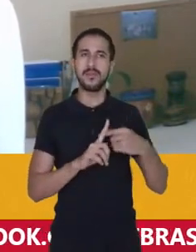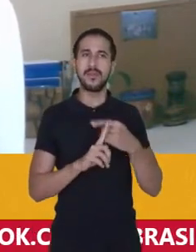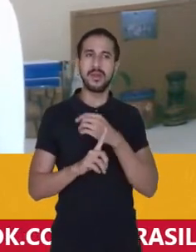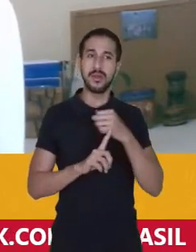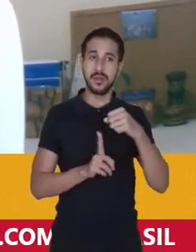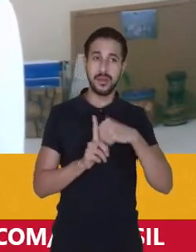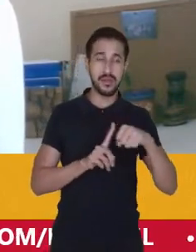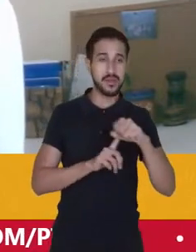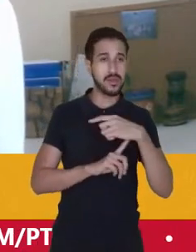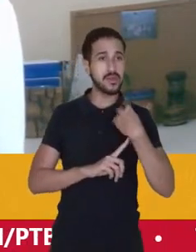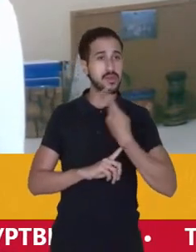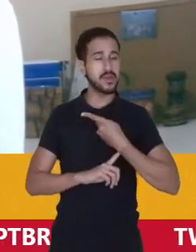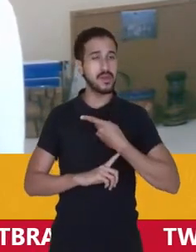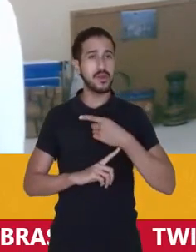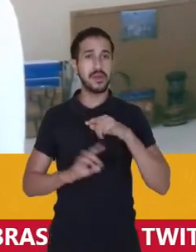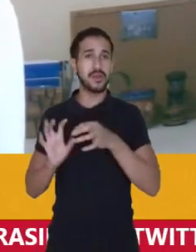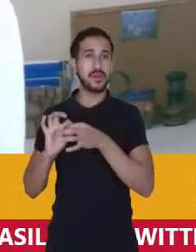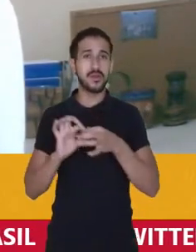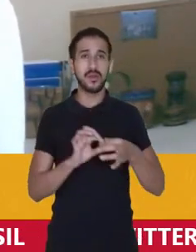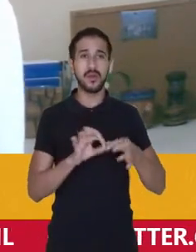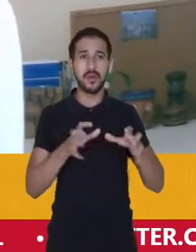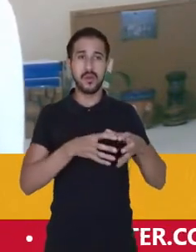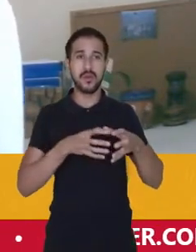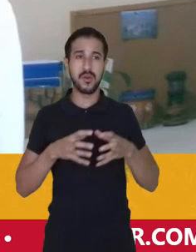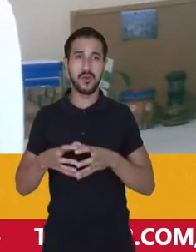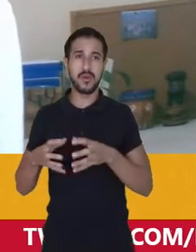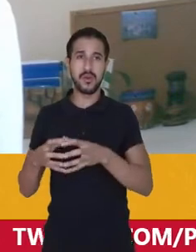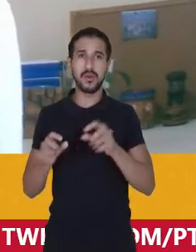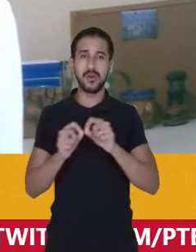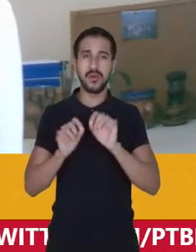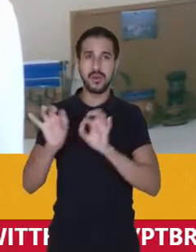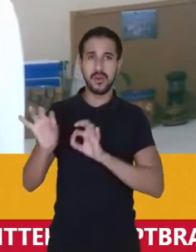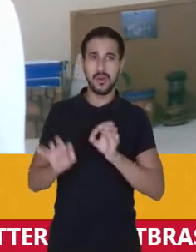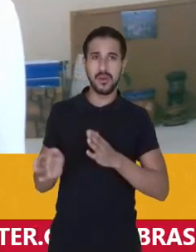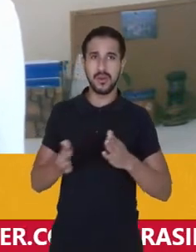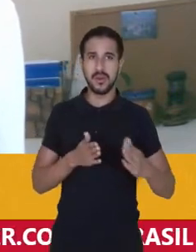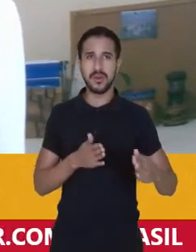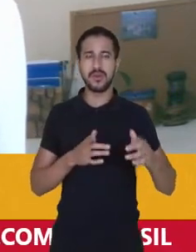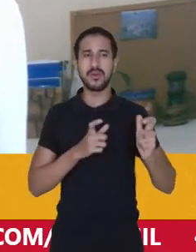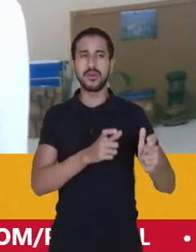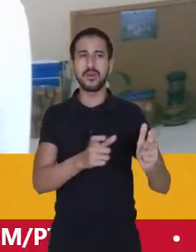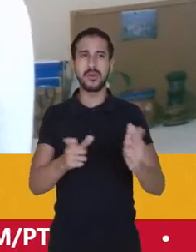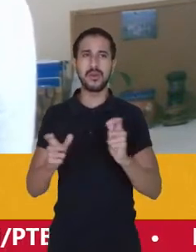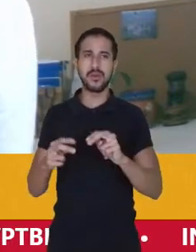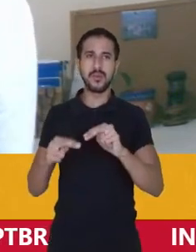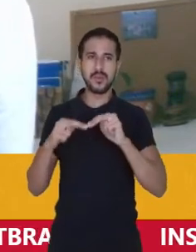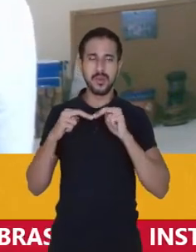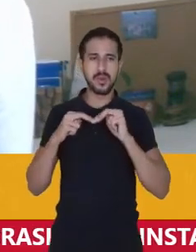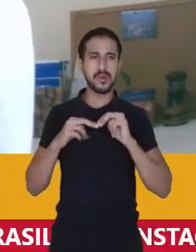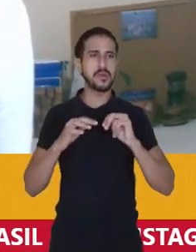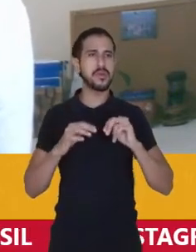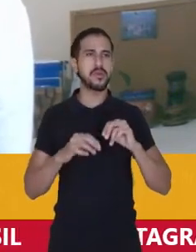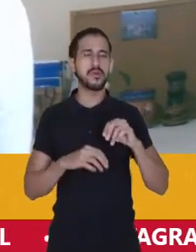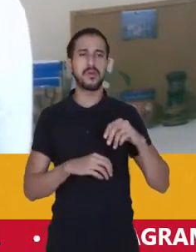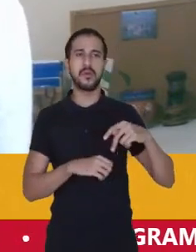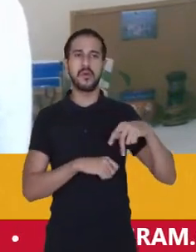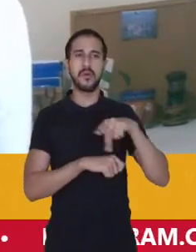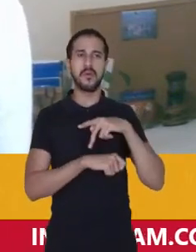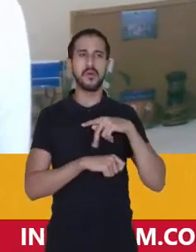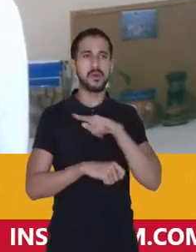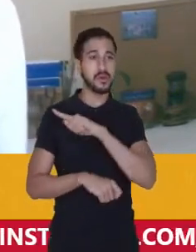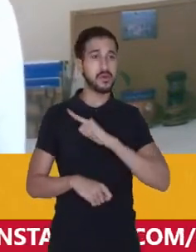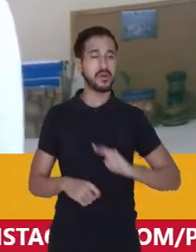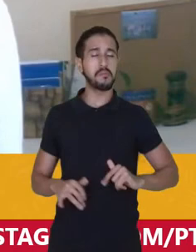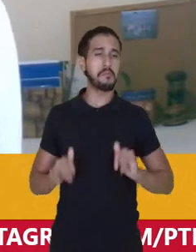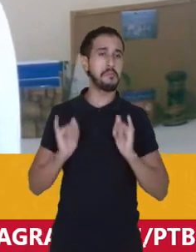seja, nós temos nesse contexto os grupos locais fazendo planejamento territorial diante dessa omissão do nosso